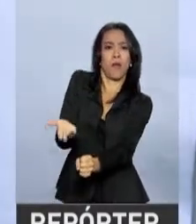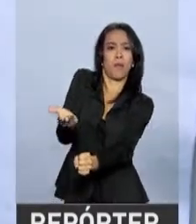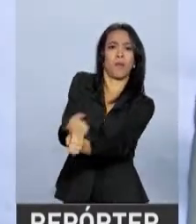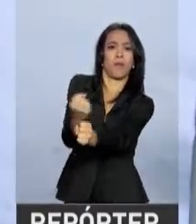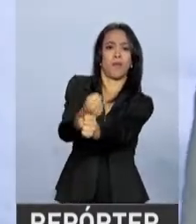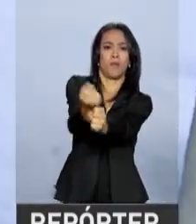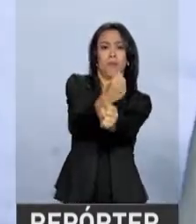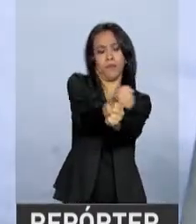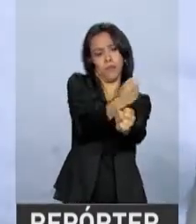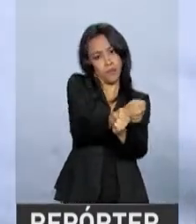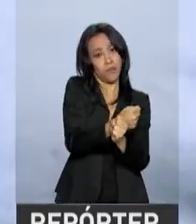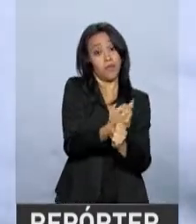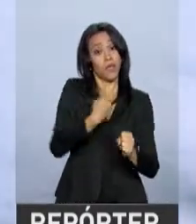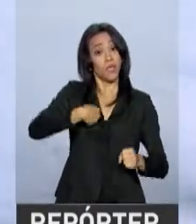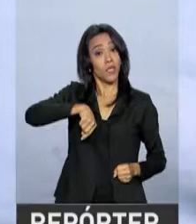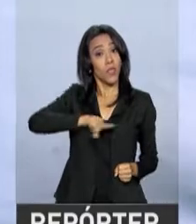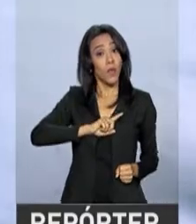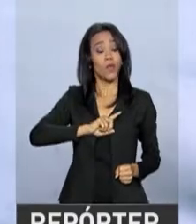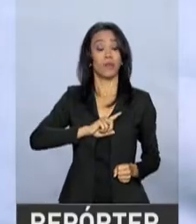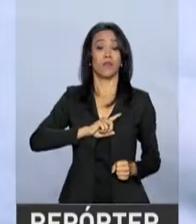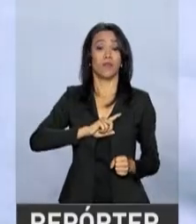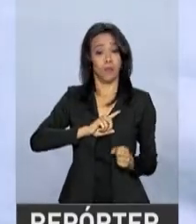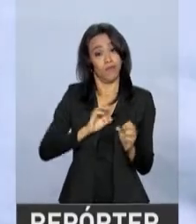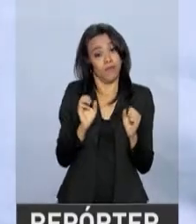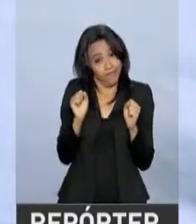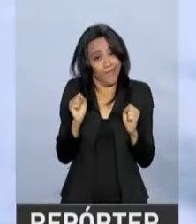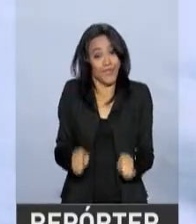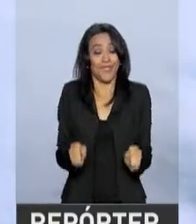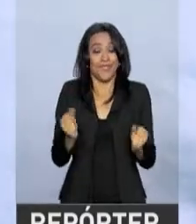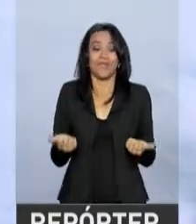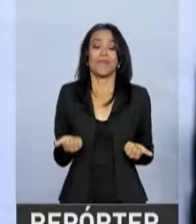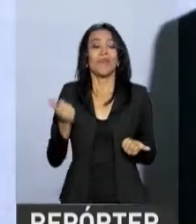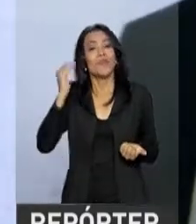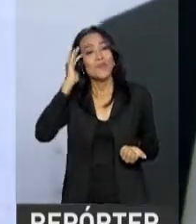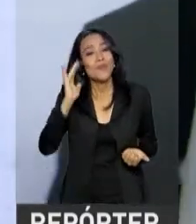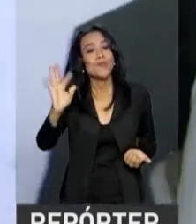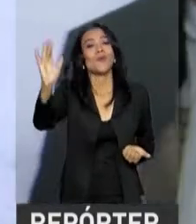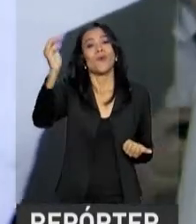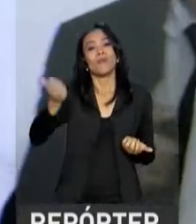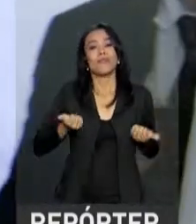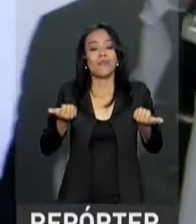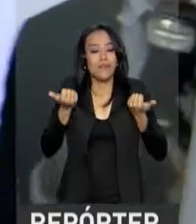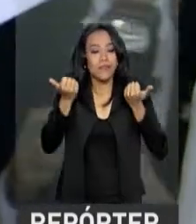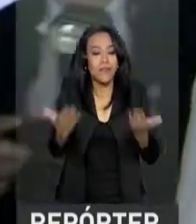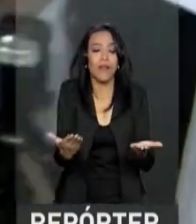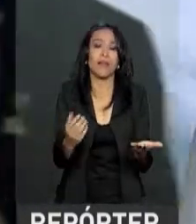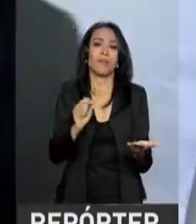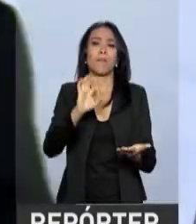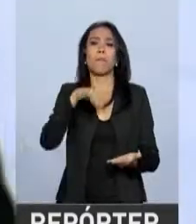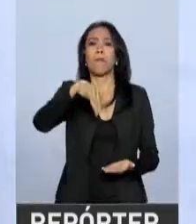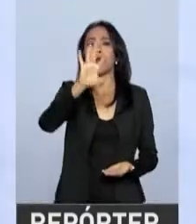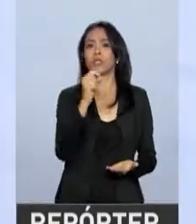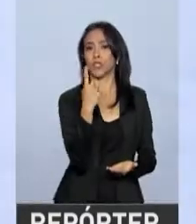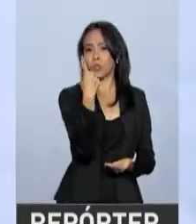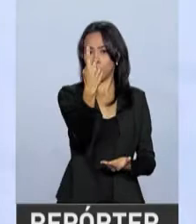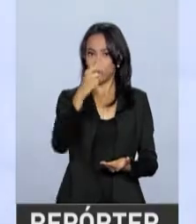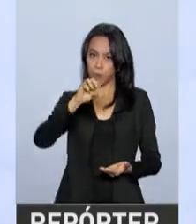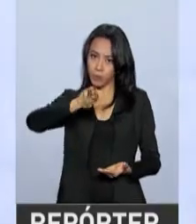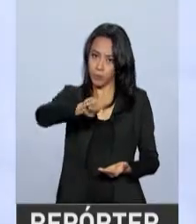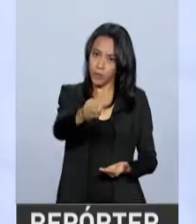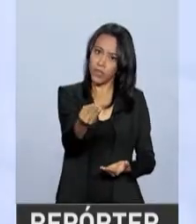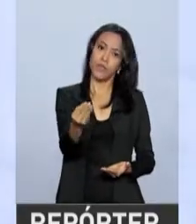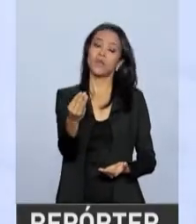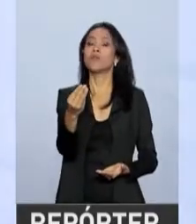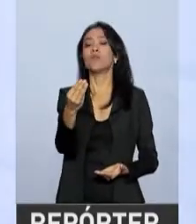para que nós possamos realizar os sonhos de mais de um milhão de famílias brasileiras